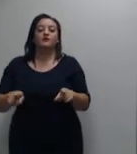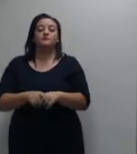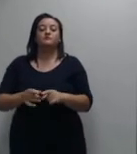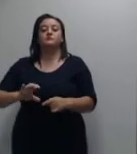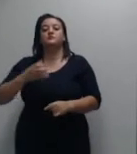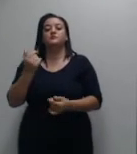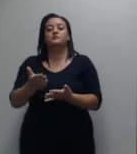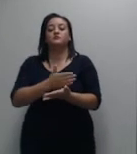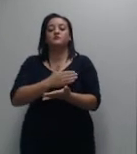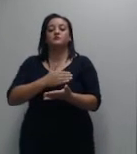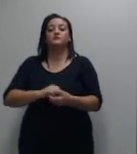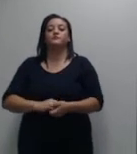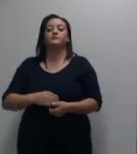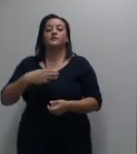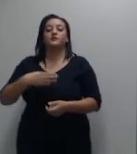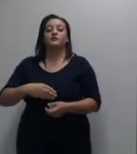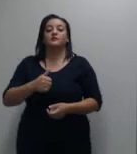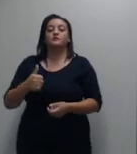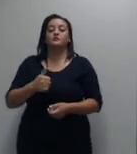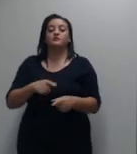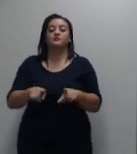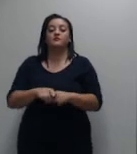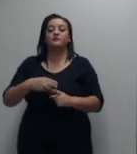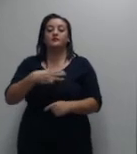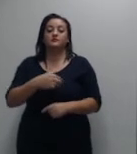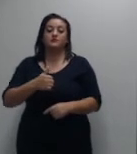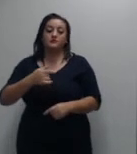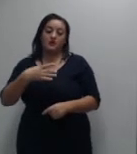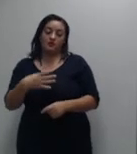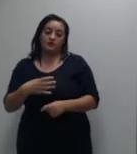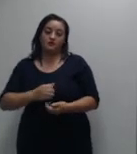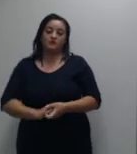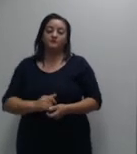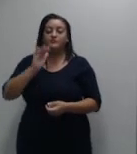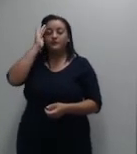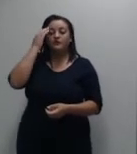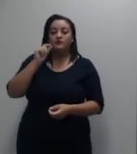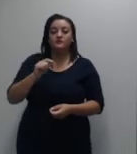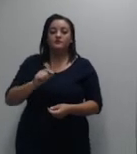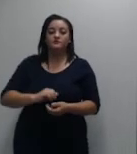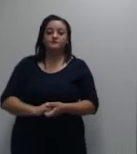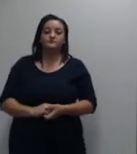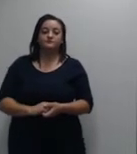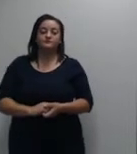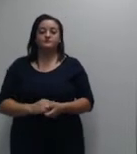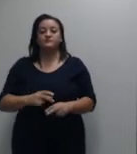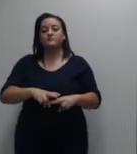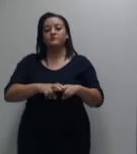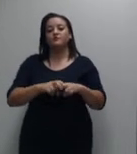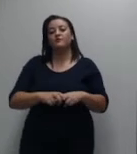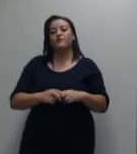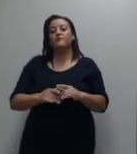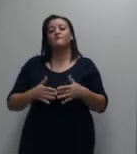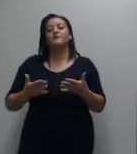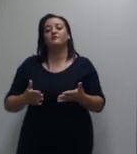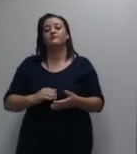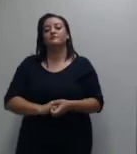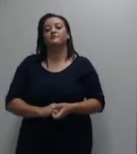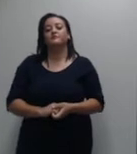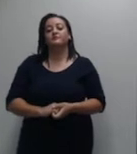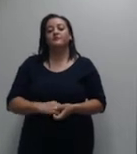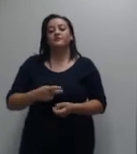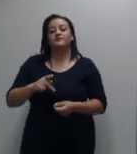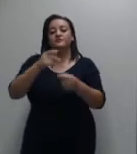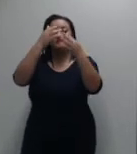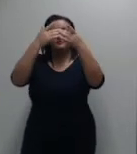folhas 311 13 14 evento razão pela qual seus fundamentos